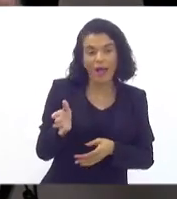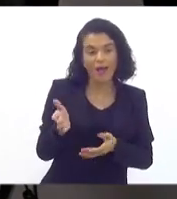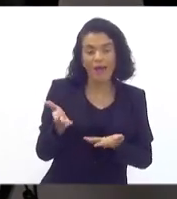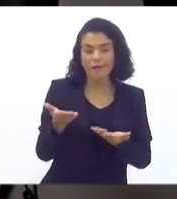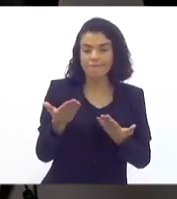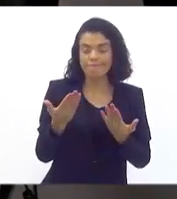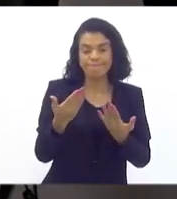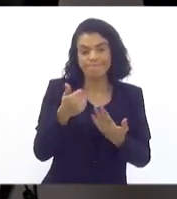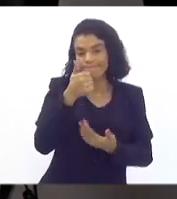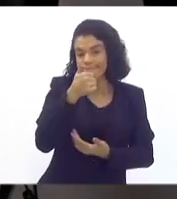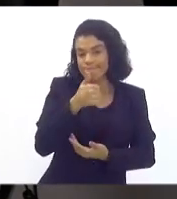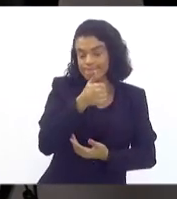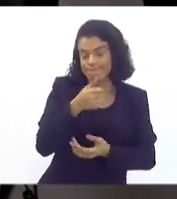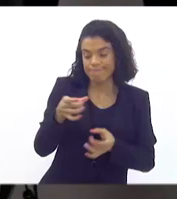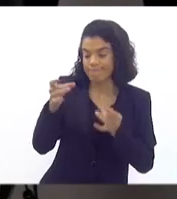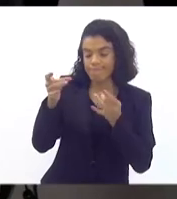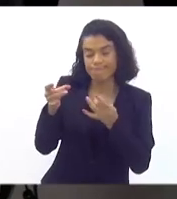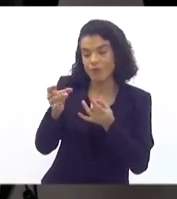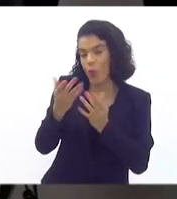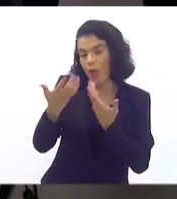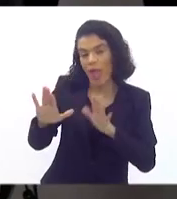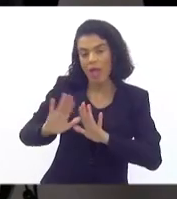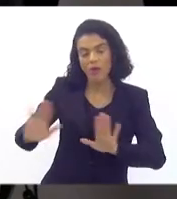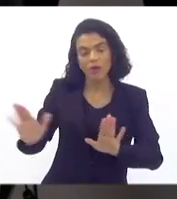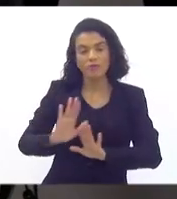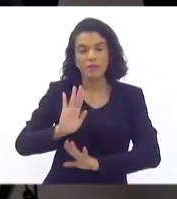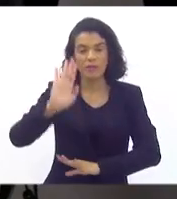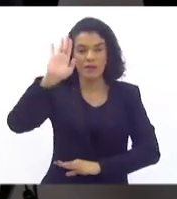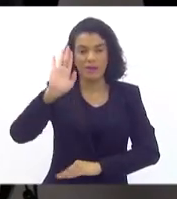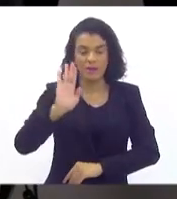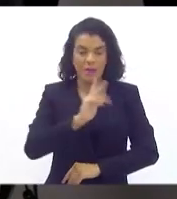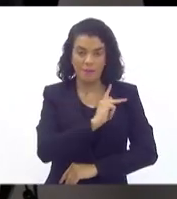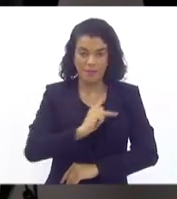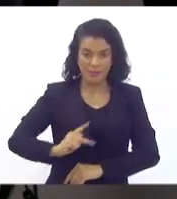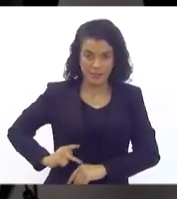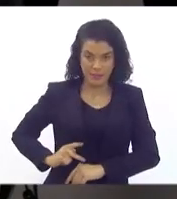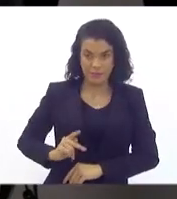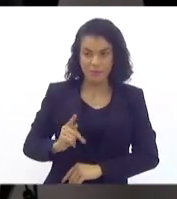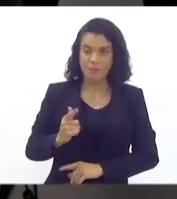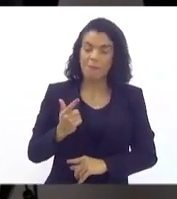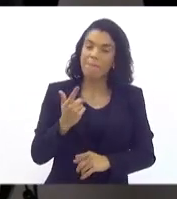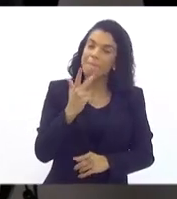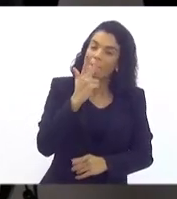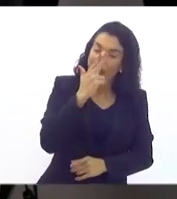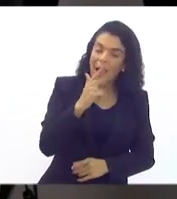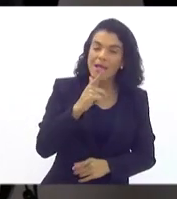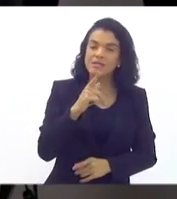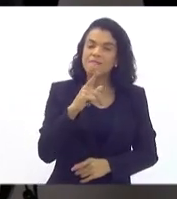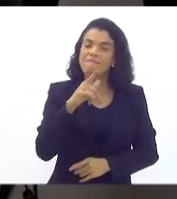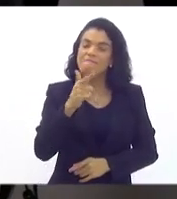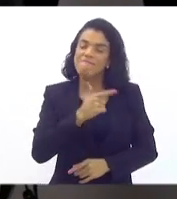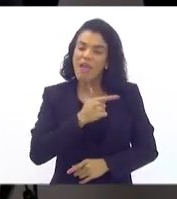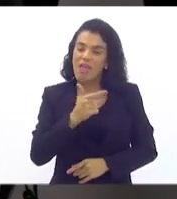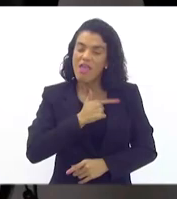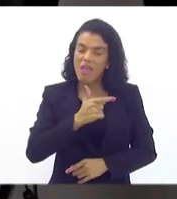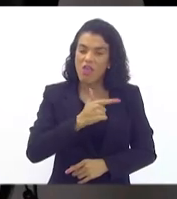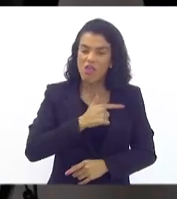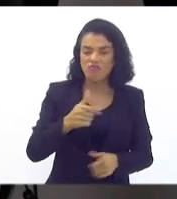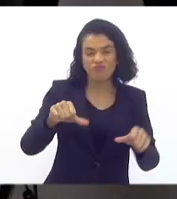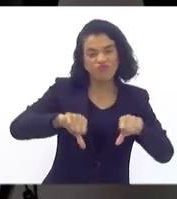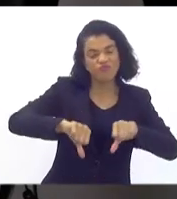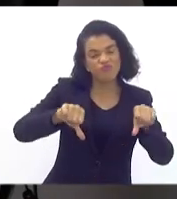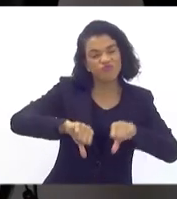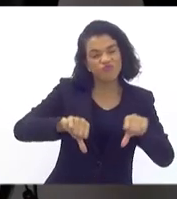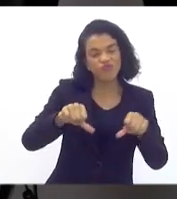tá de me candidatar à presidência que eu acho que seria leviano da minha parte eu vim aqui arguir